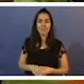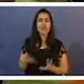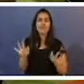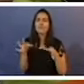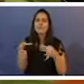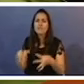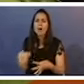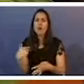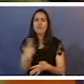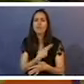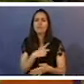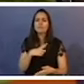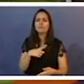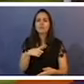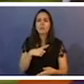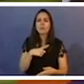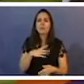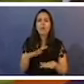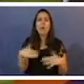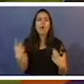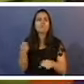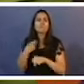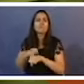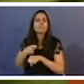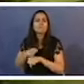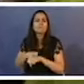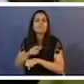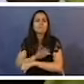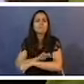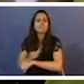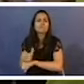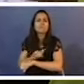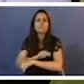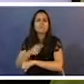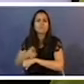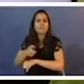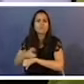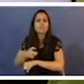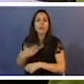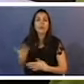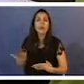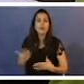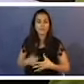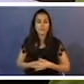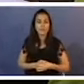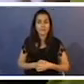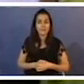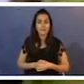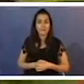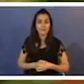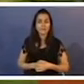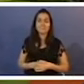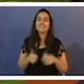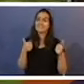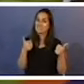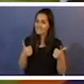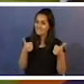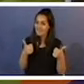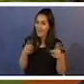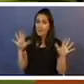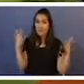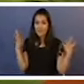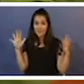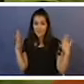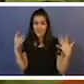último nós temos aqui Qual animal tem placas duras que aparece aqui bem dura dá para saber da